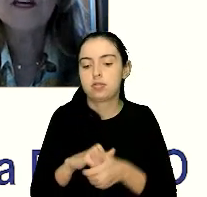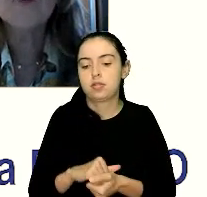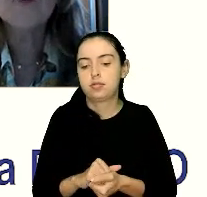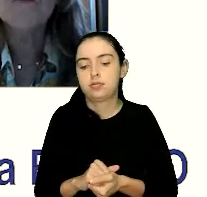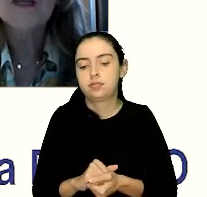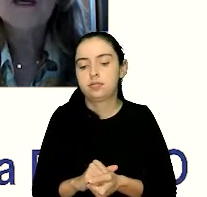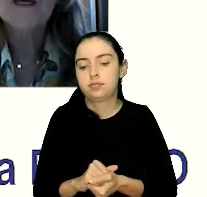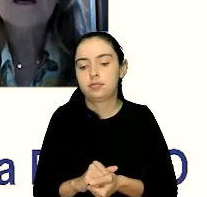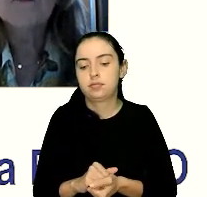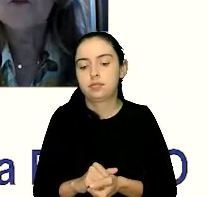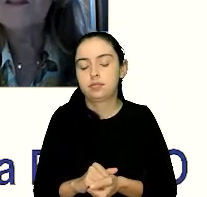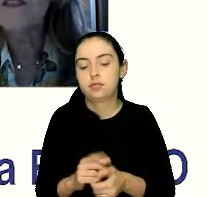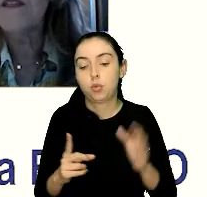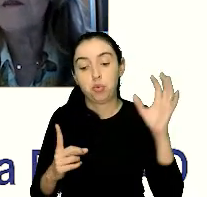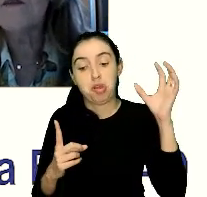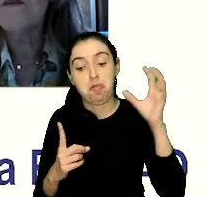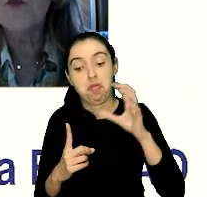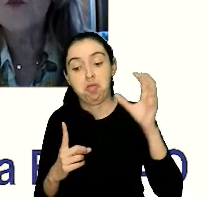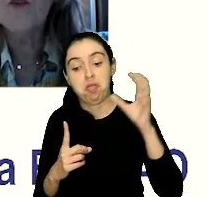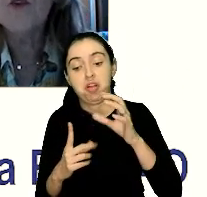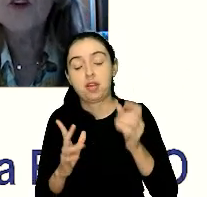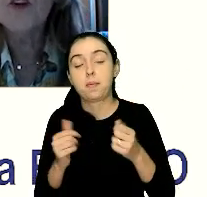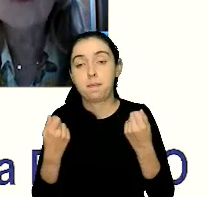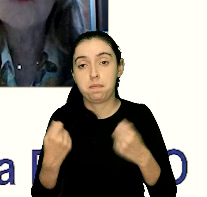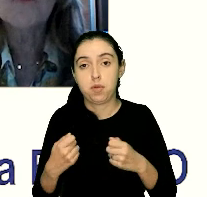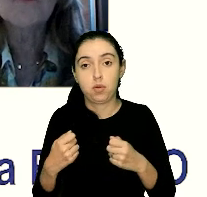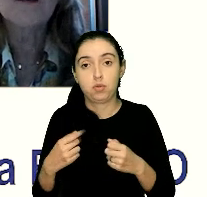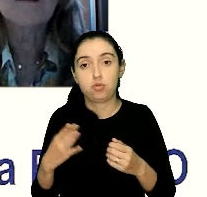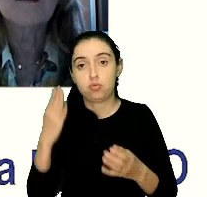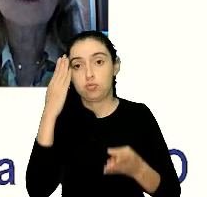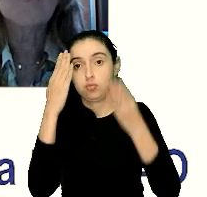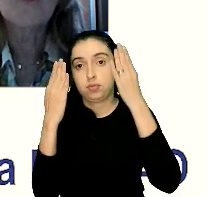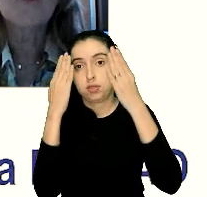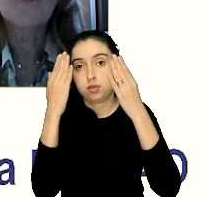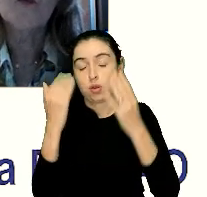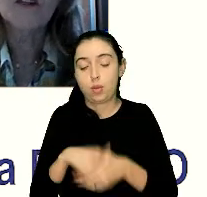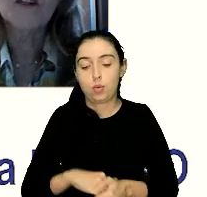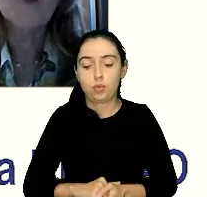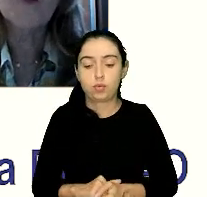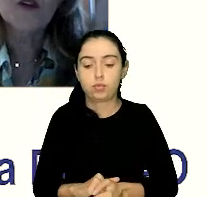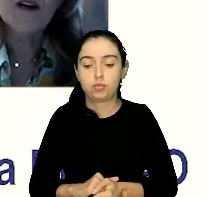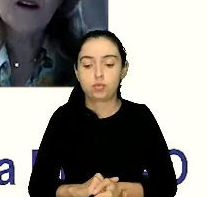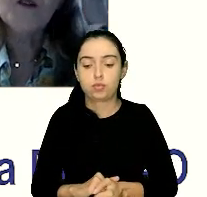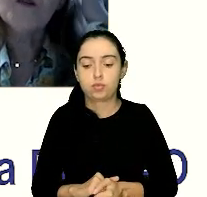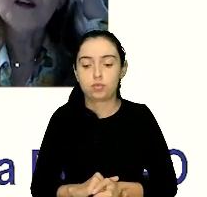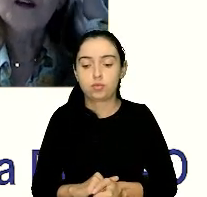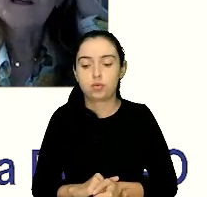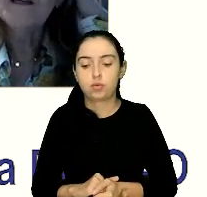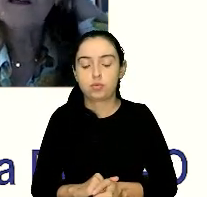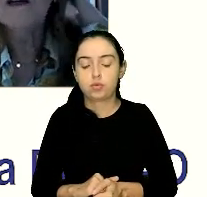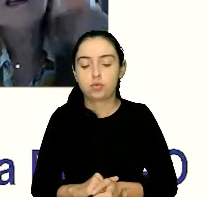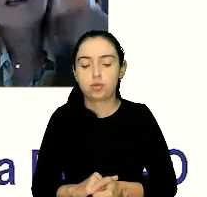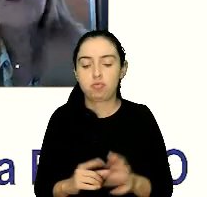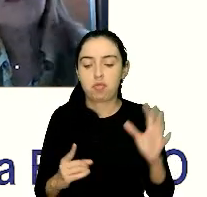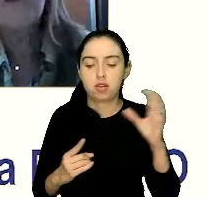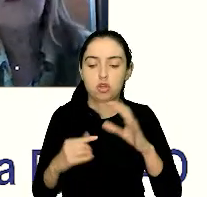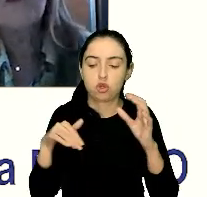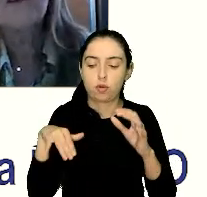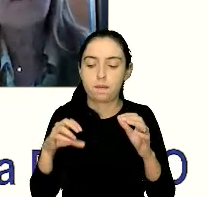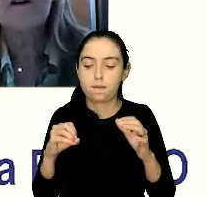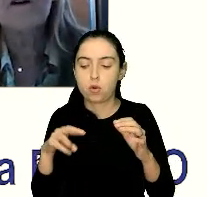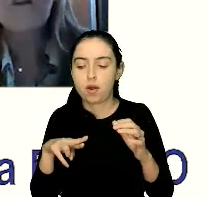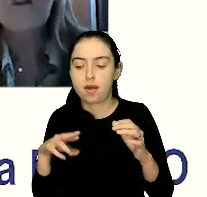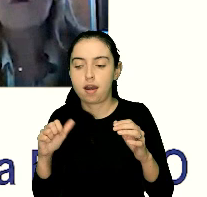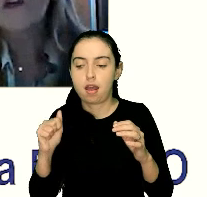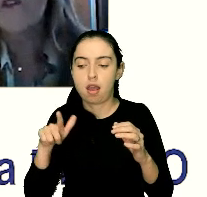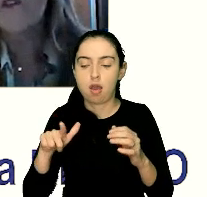Questão do assédio, que pode ser psicológico, né? Assédio ou assédio moral, e assédio